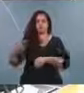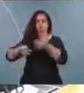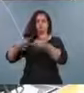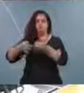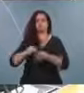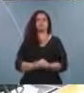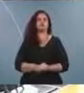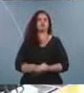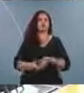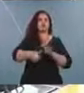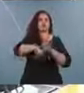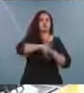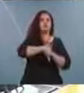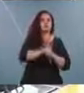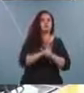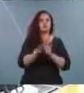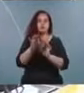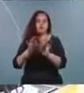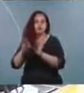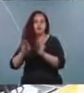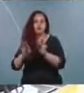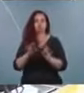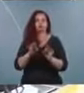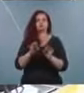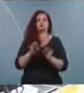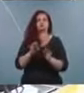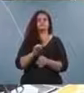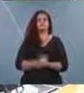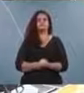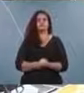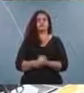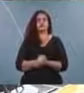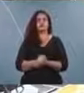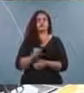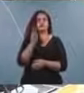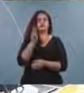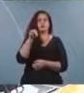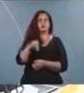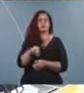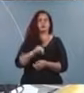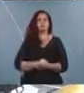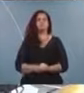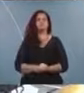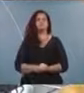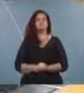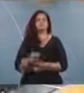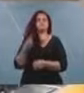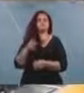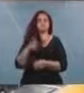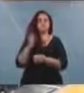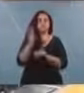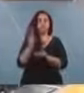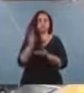crime organizado, atuação deste crime organizado no Rio Grande do Norte. Então aqui